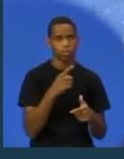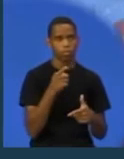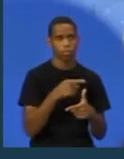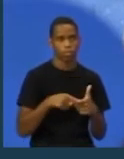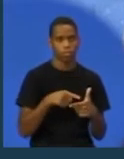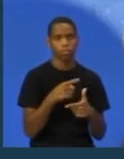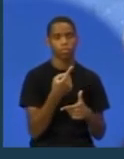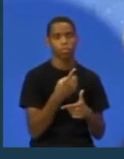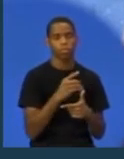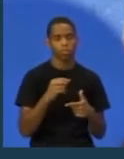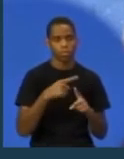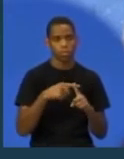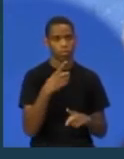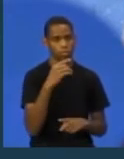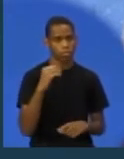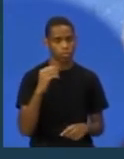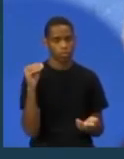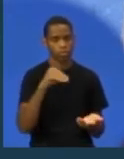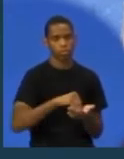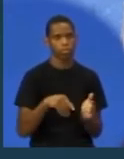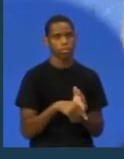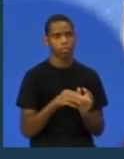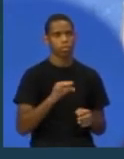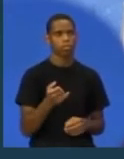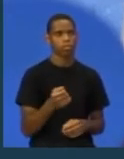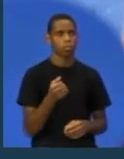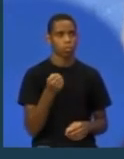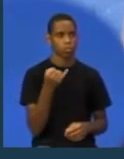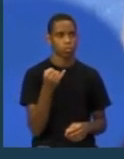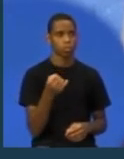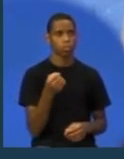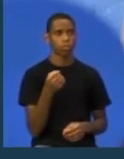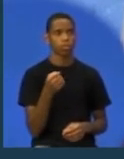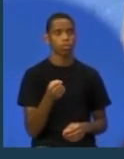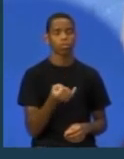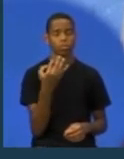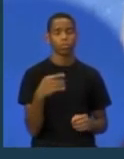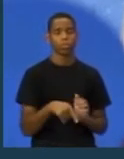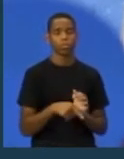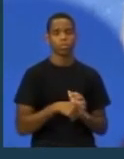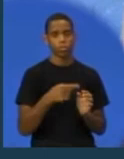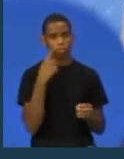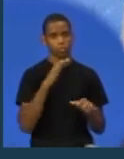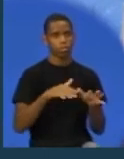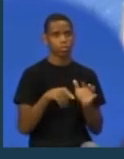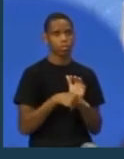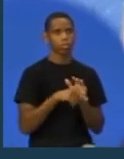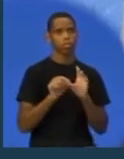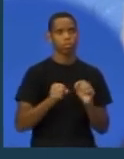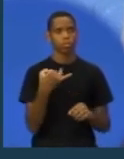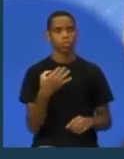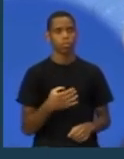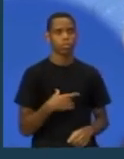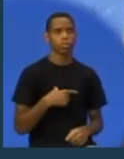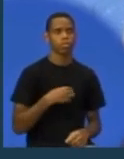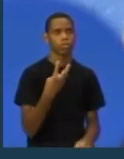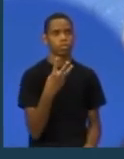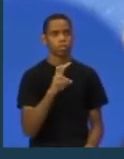100 para atribuir a esse valor o percentual. Nós chegamos ao valor de coeficiente de variação, então,